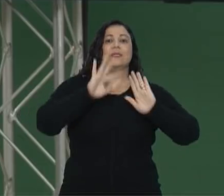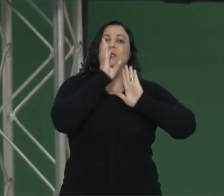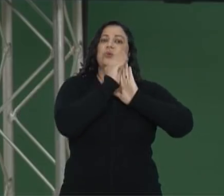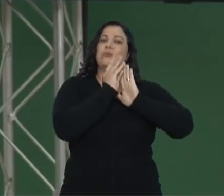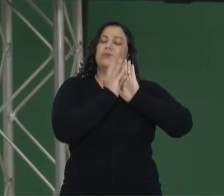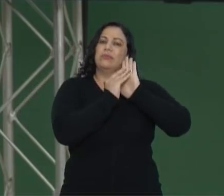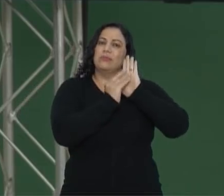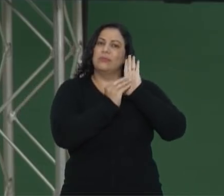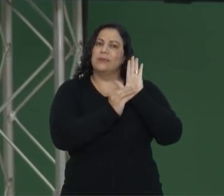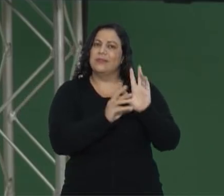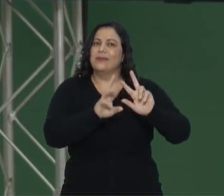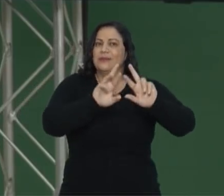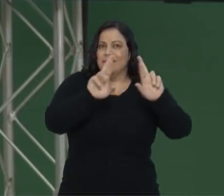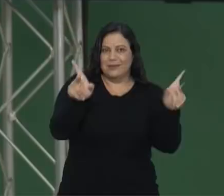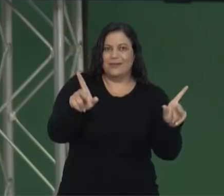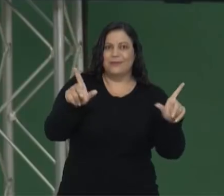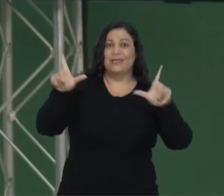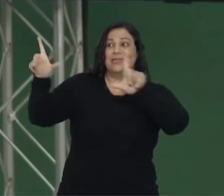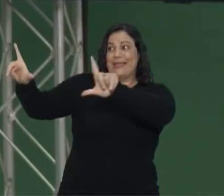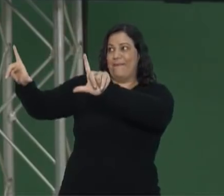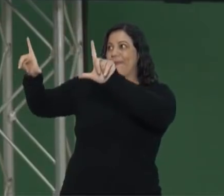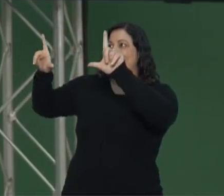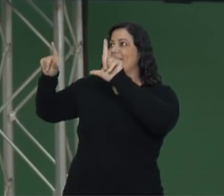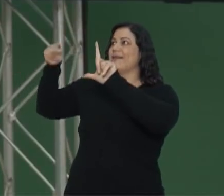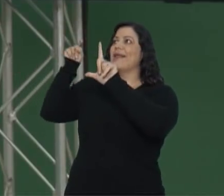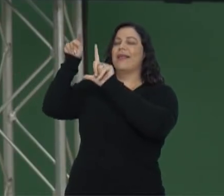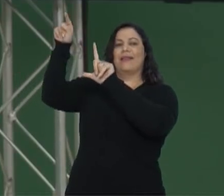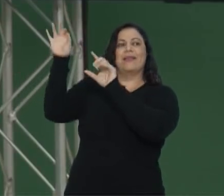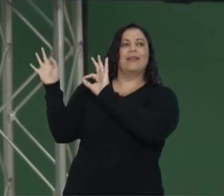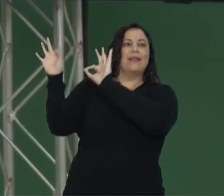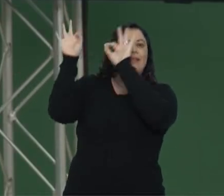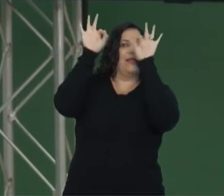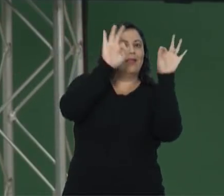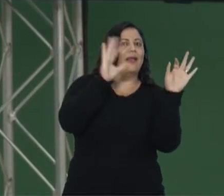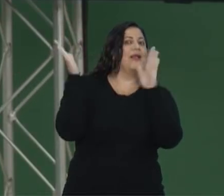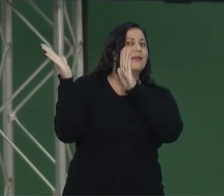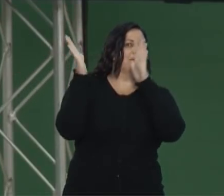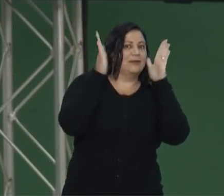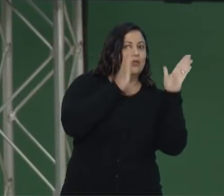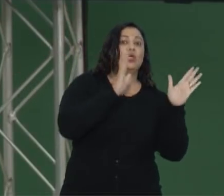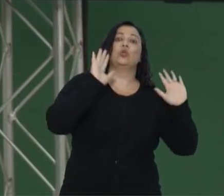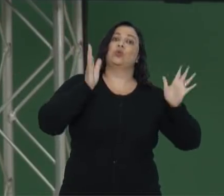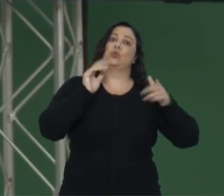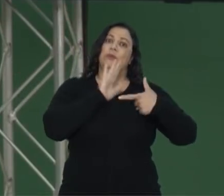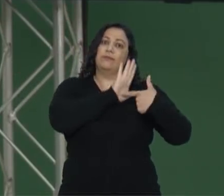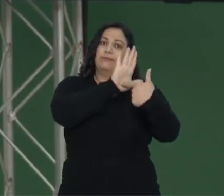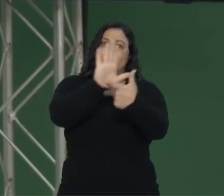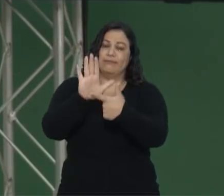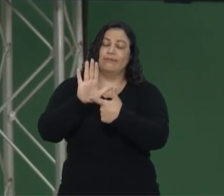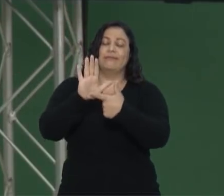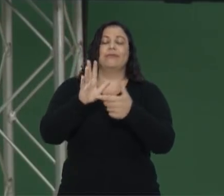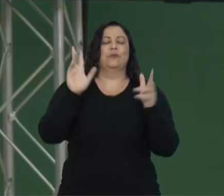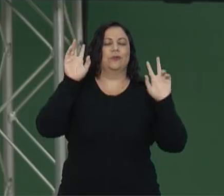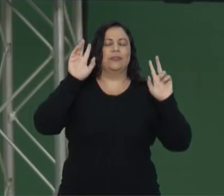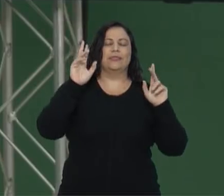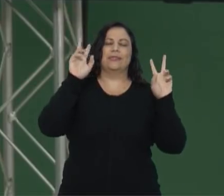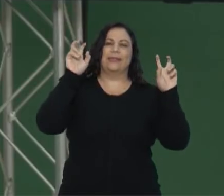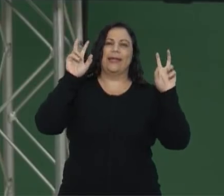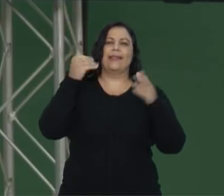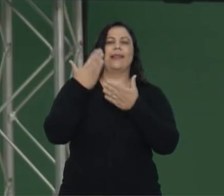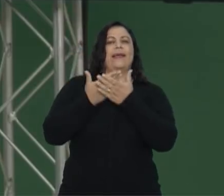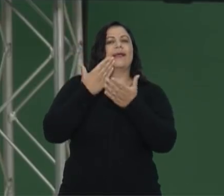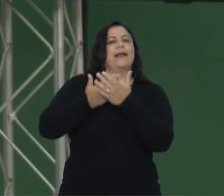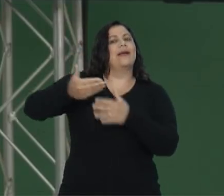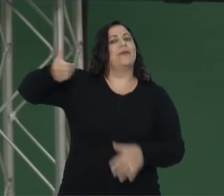falou sobre isso. Essa tela, essa imagem, eu já apresentei para vocês na aula de transformações físicas. Enquanto